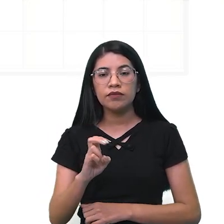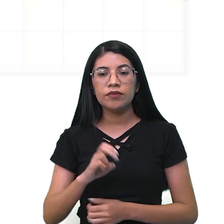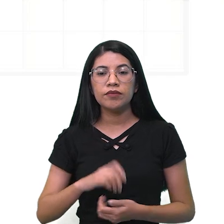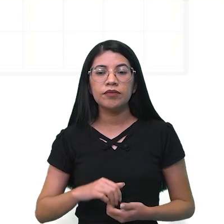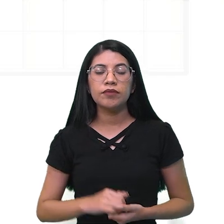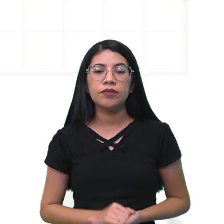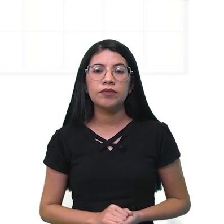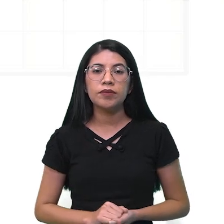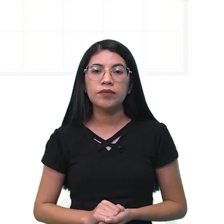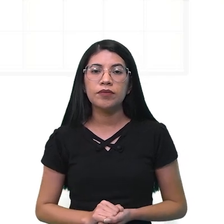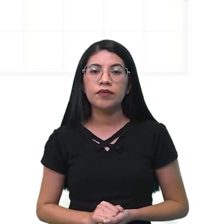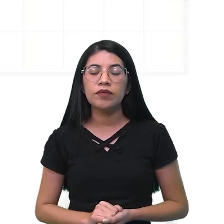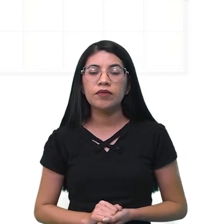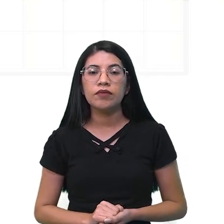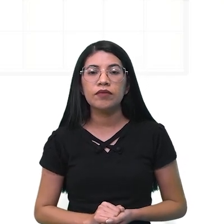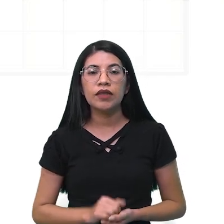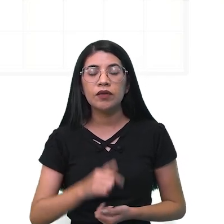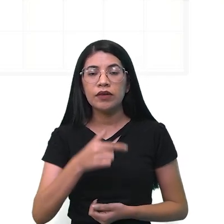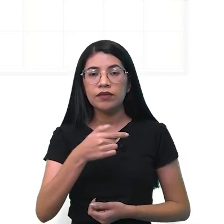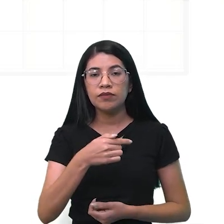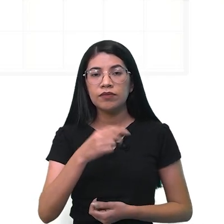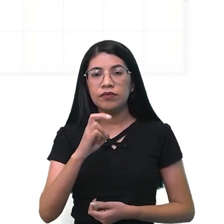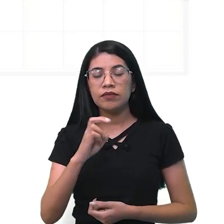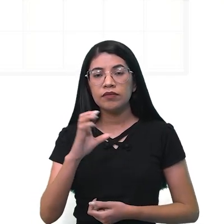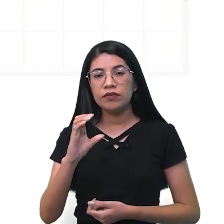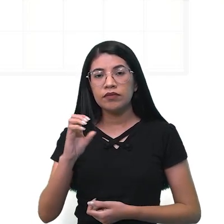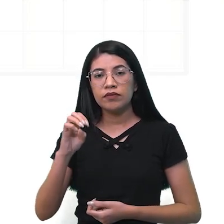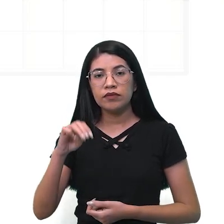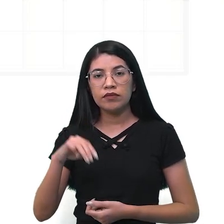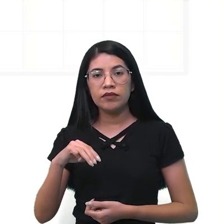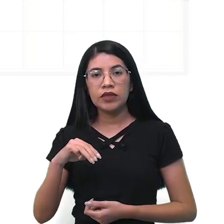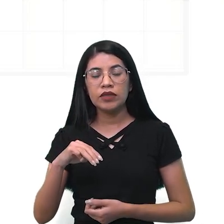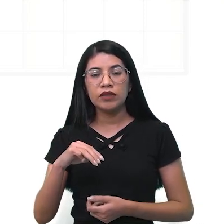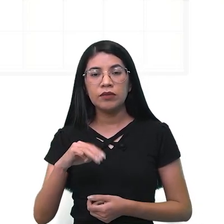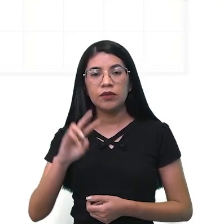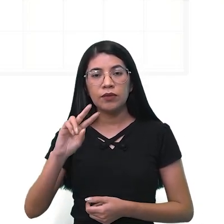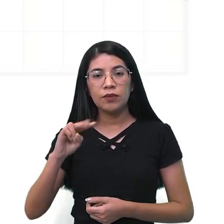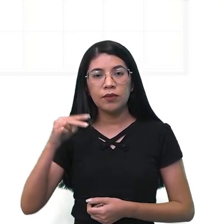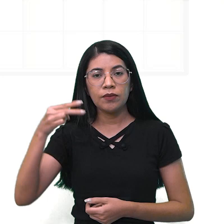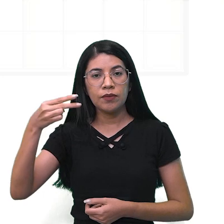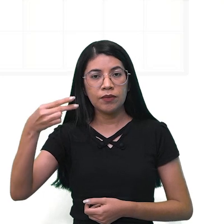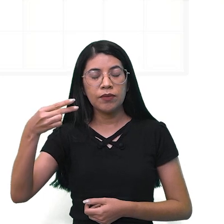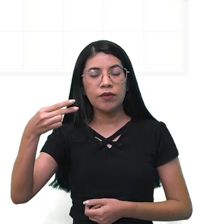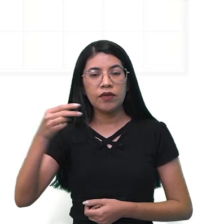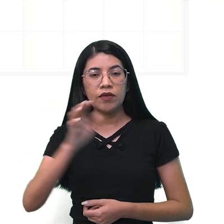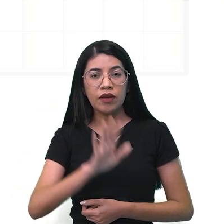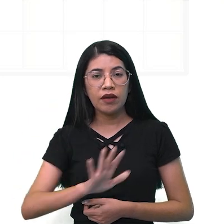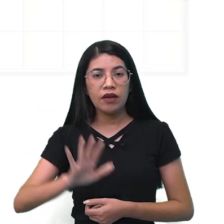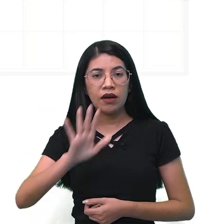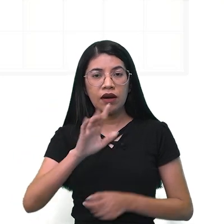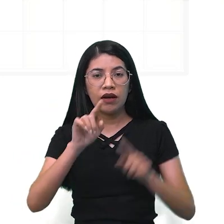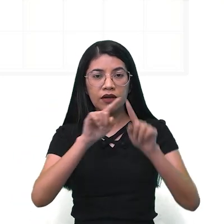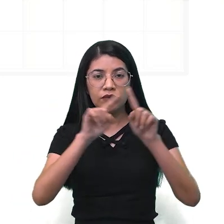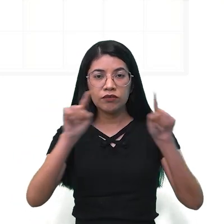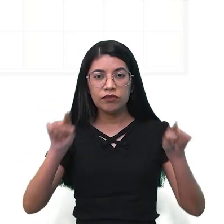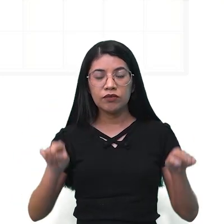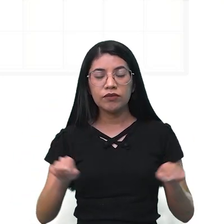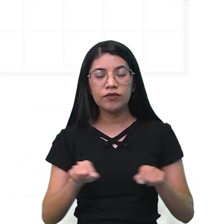pronto. 75 centímetros quadrados é a área do meu